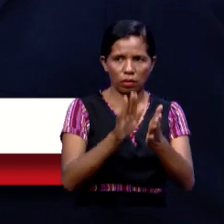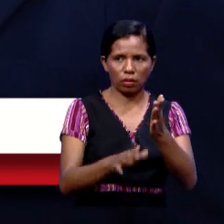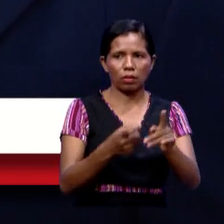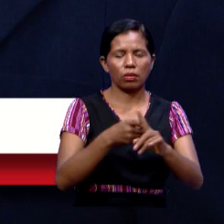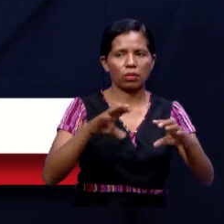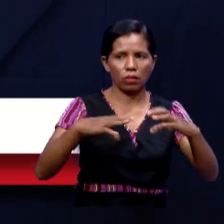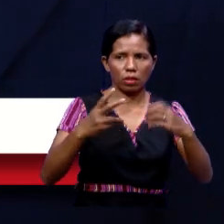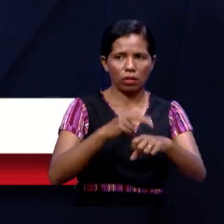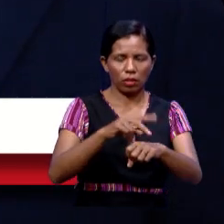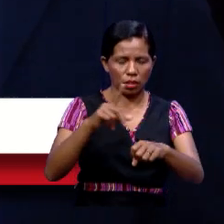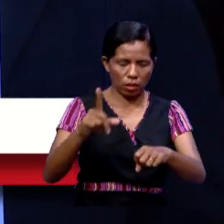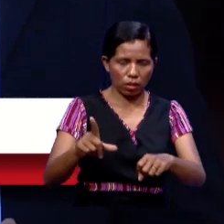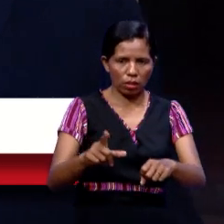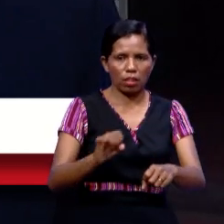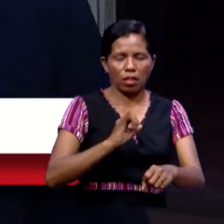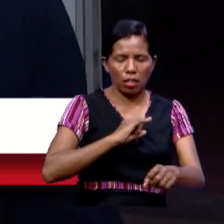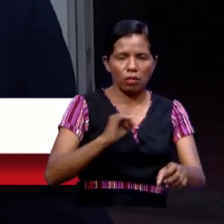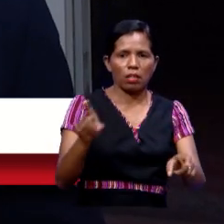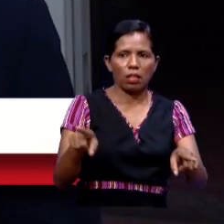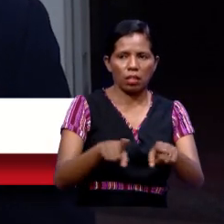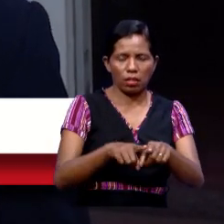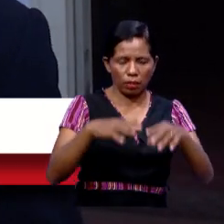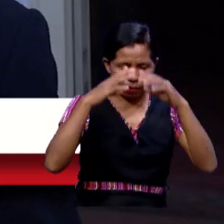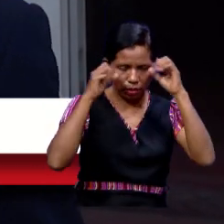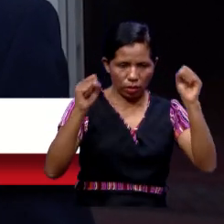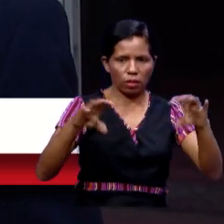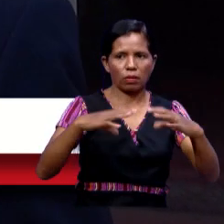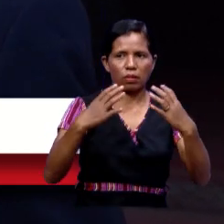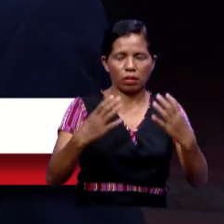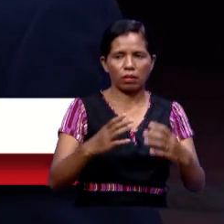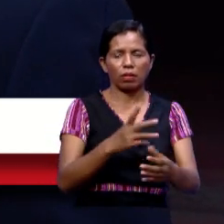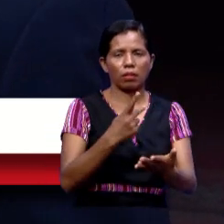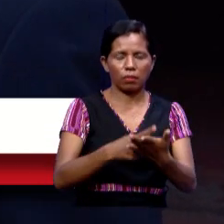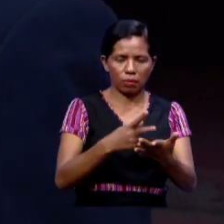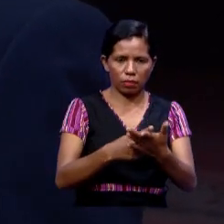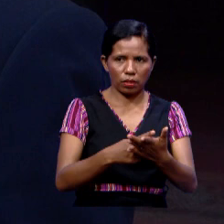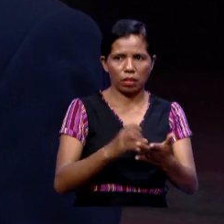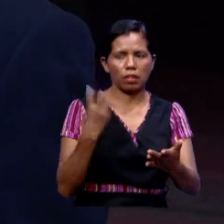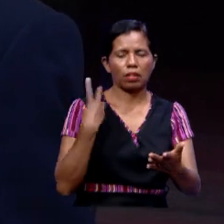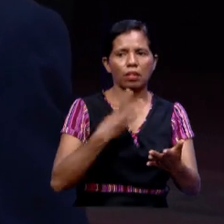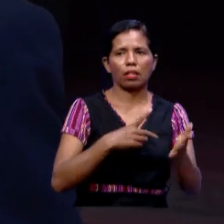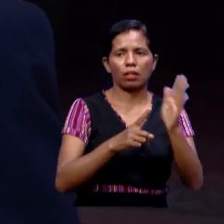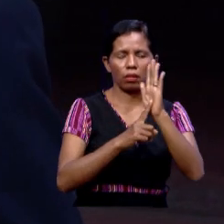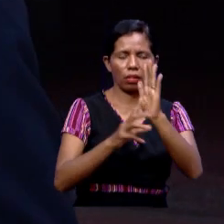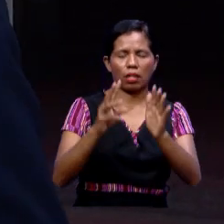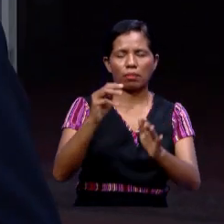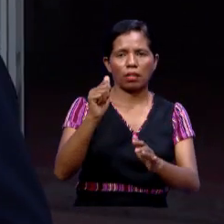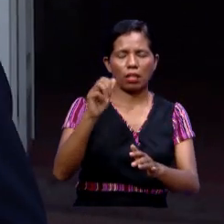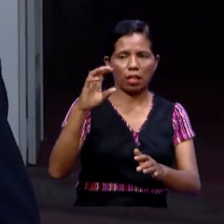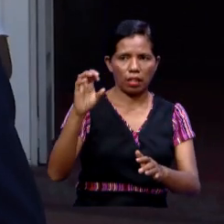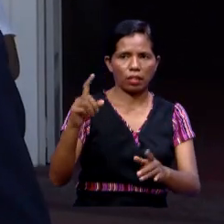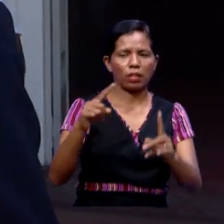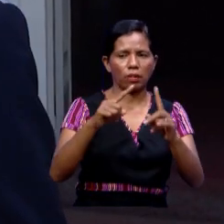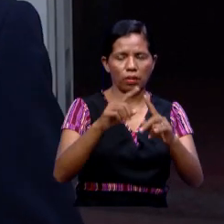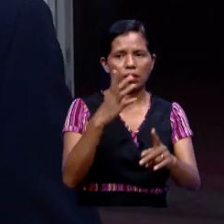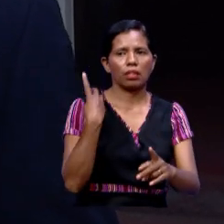Konselu Nasional do Trabalho hau hanesan presidente da Konselu proposta ida nega hato ten e mai to hia terleten ita hendit